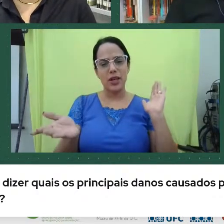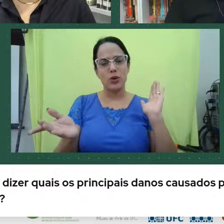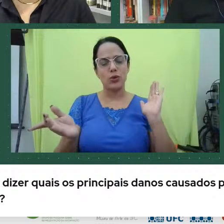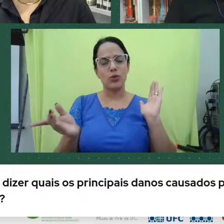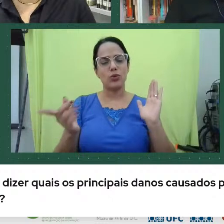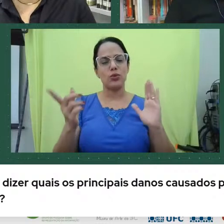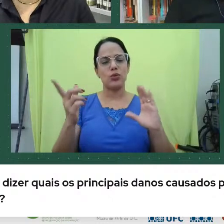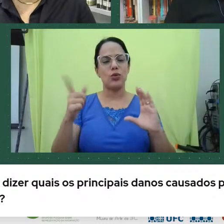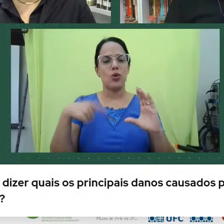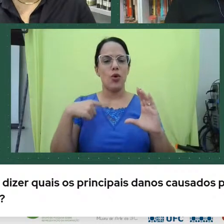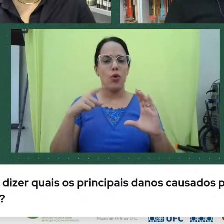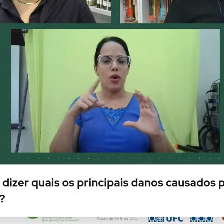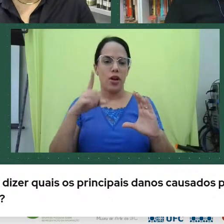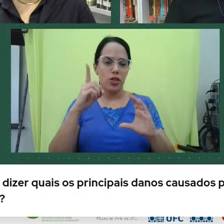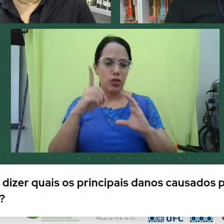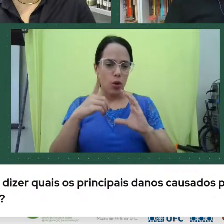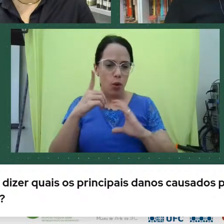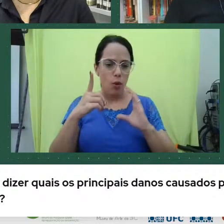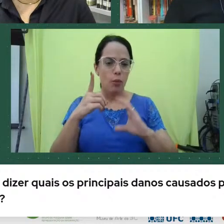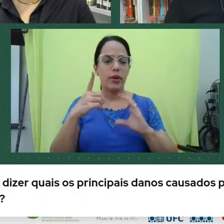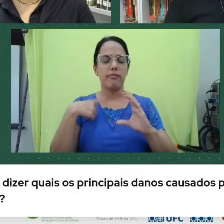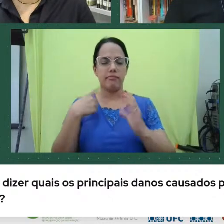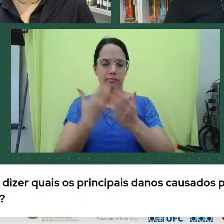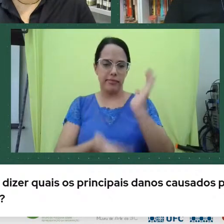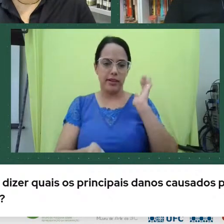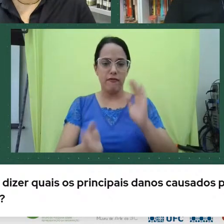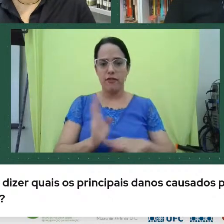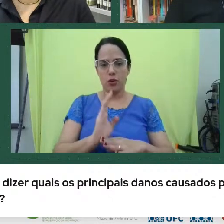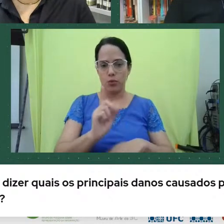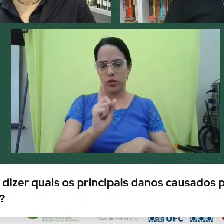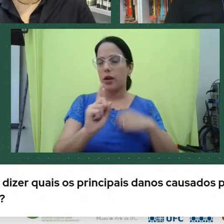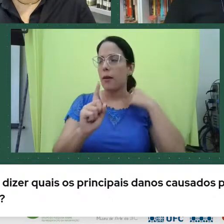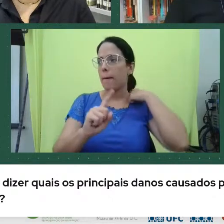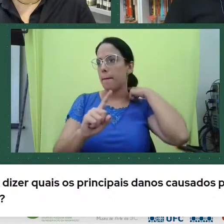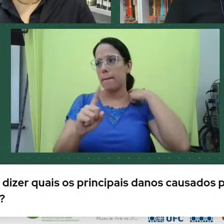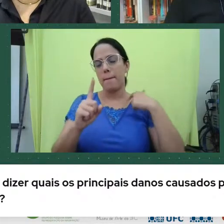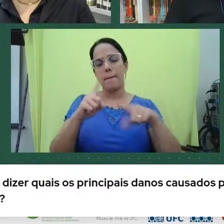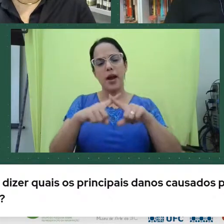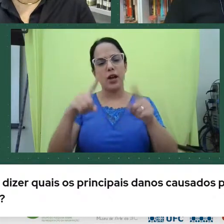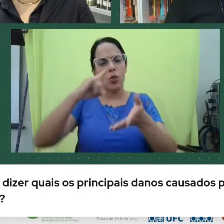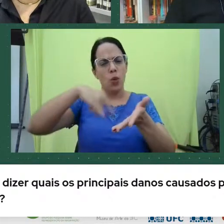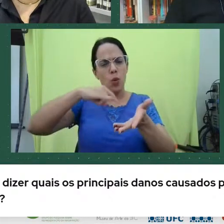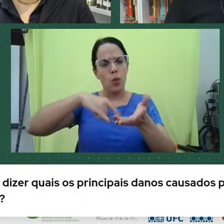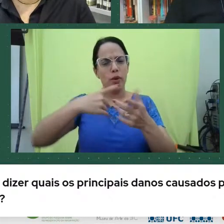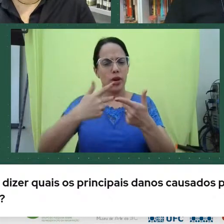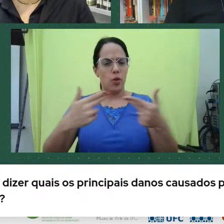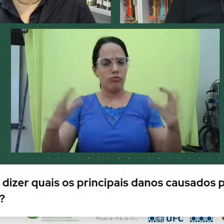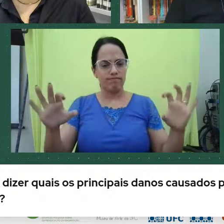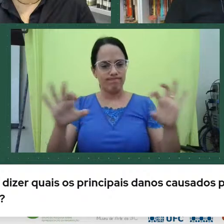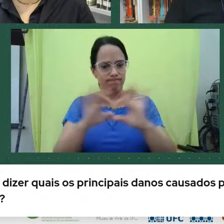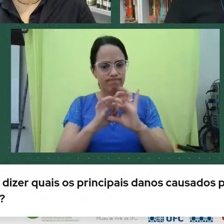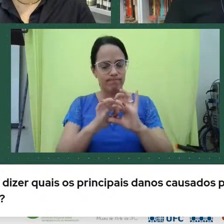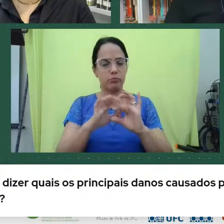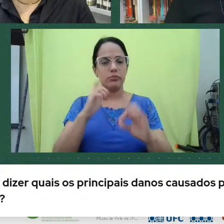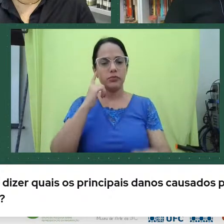mas documentação correlata nesse último incêndio e material fílmico também, né? O que é... Sempre, lembrando